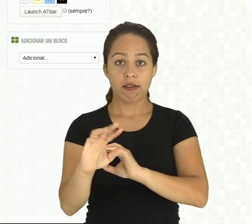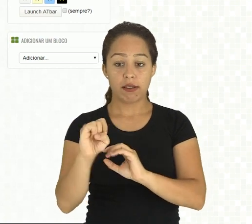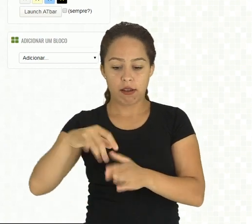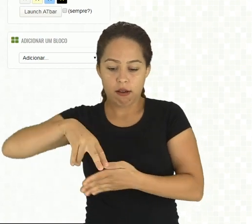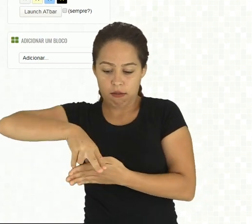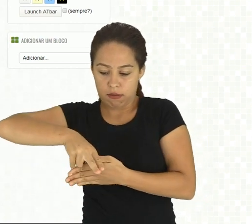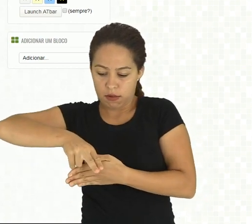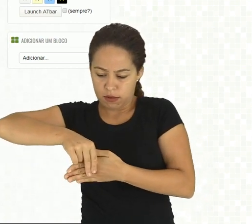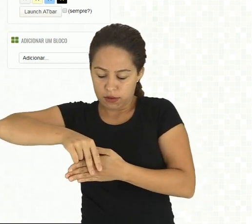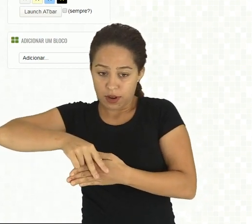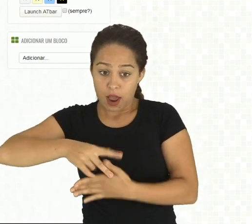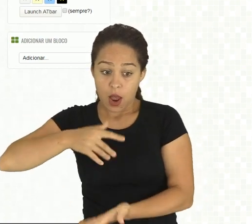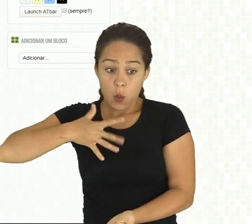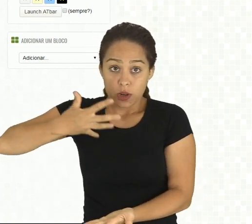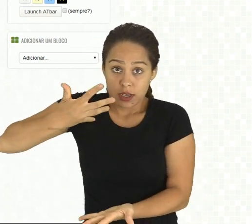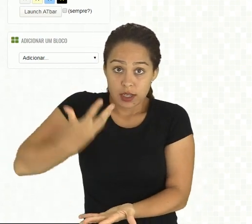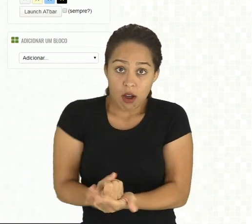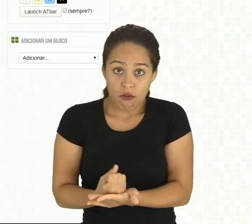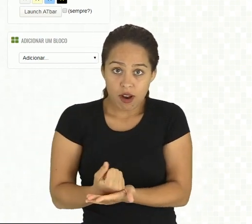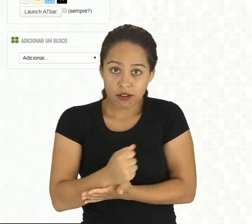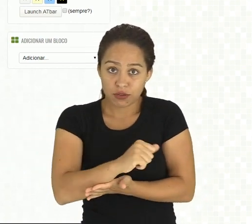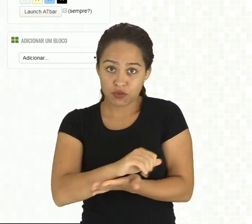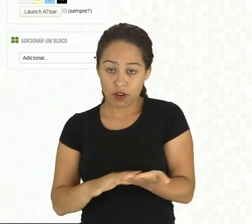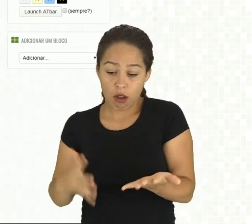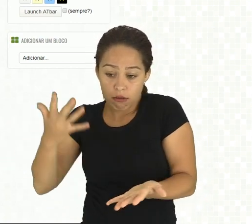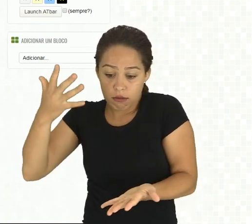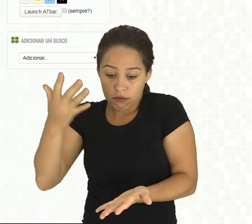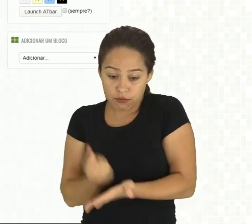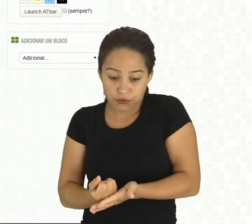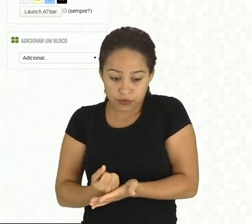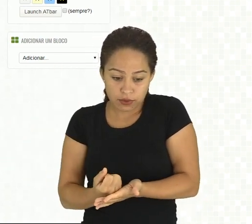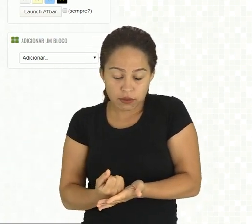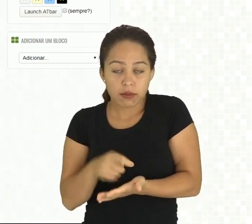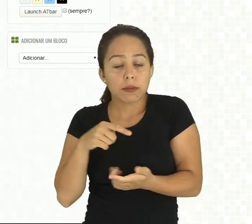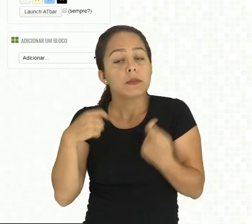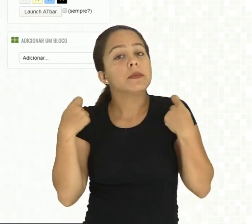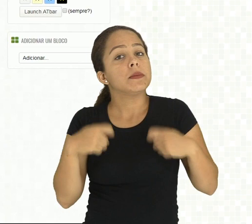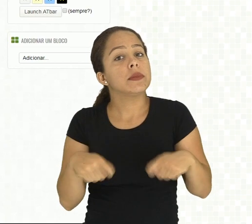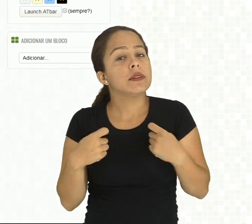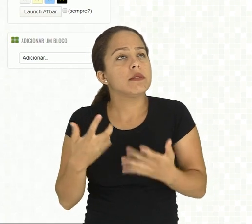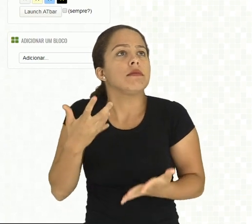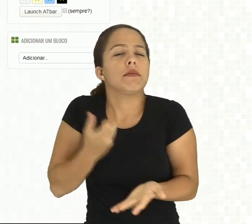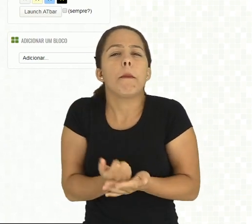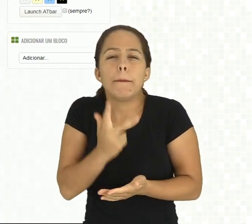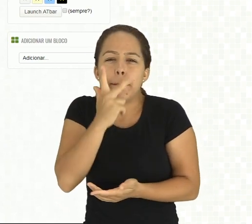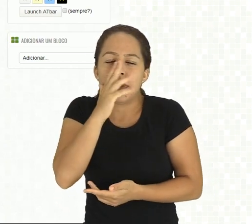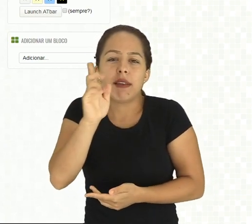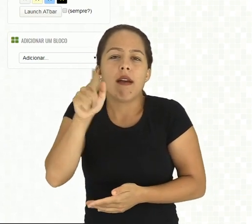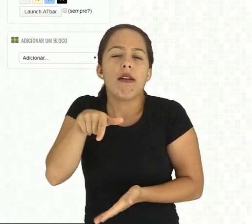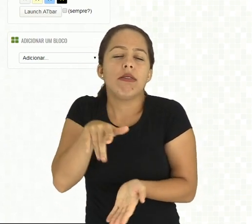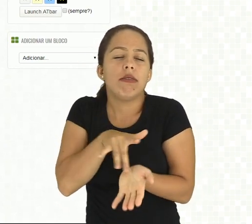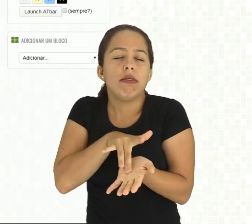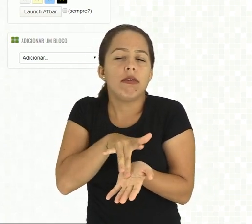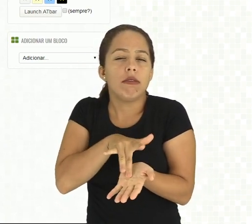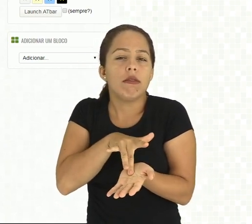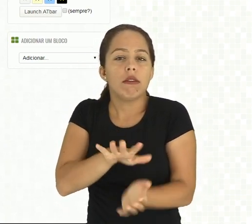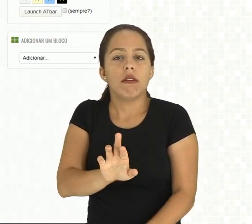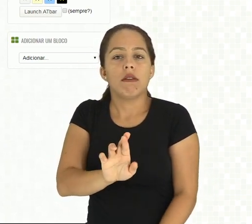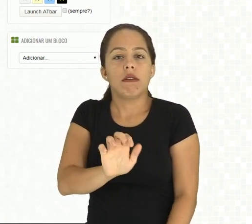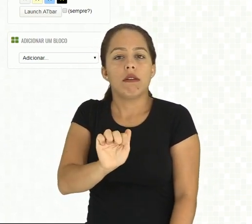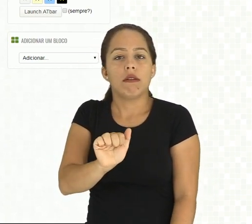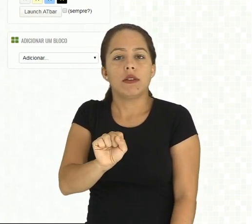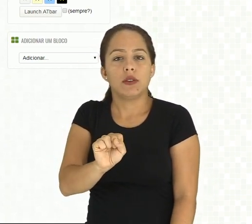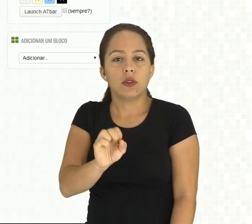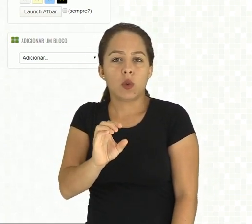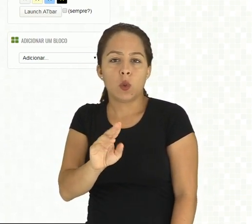anexava algo for salvar a tarefa deles eles ainda têm que eles podem salvar como se fosse um rascunho e